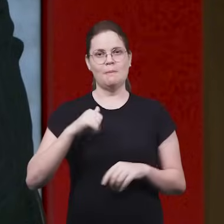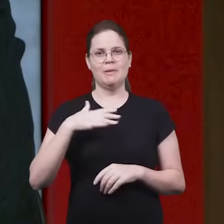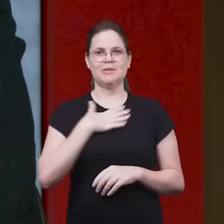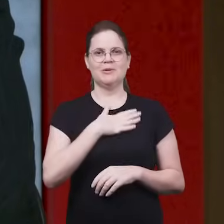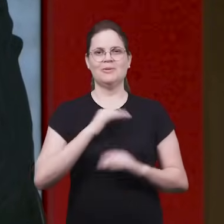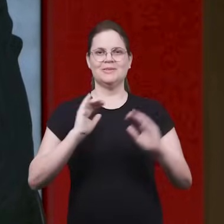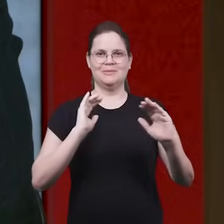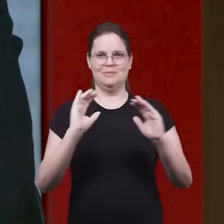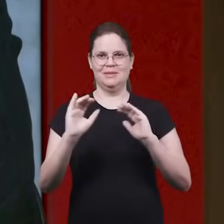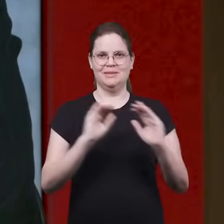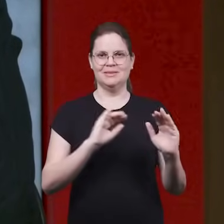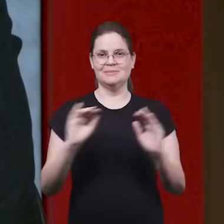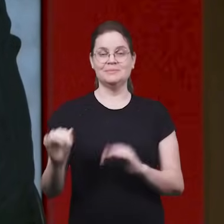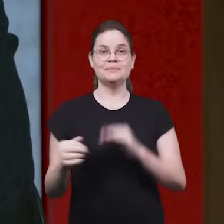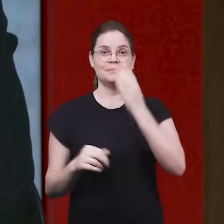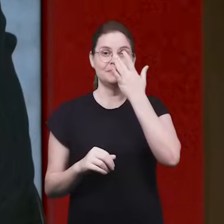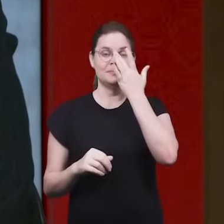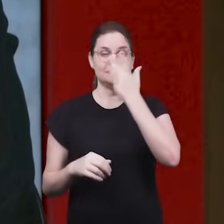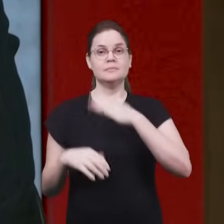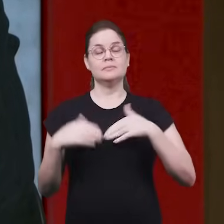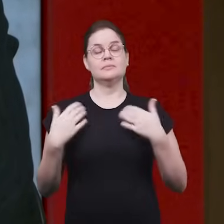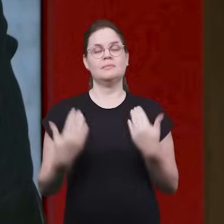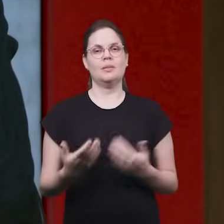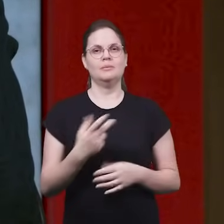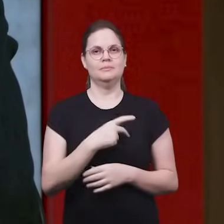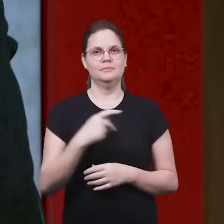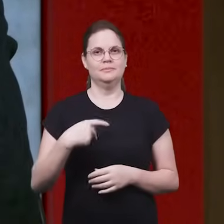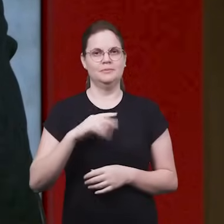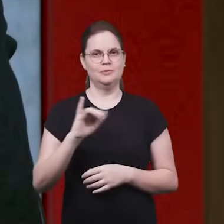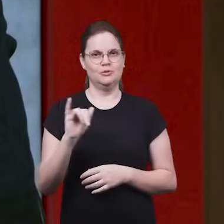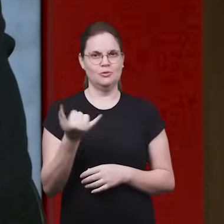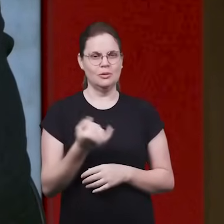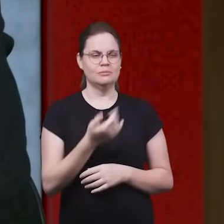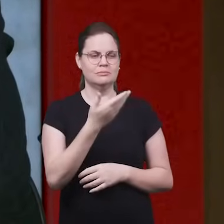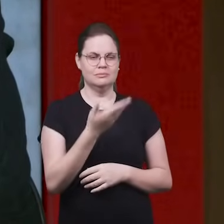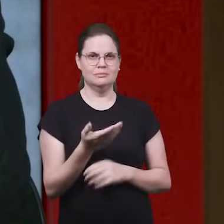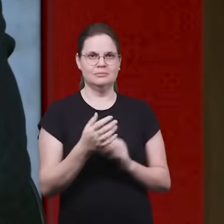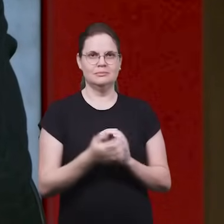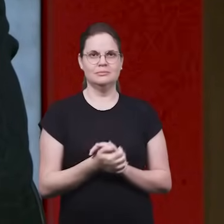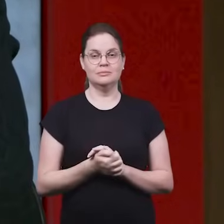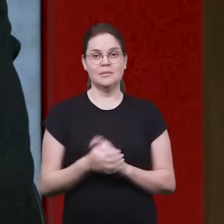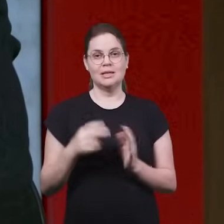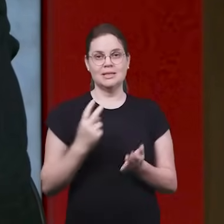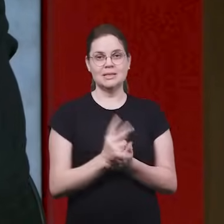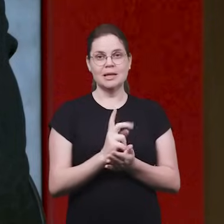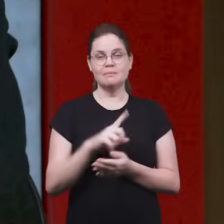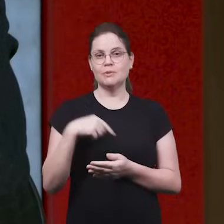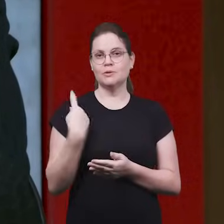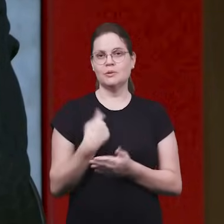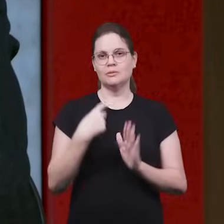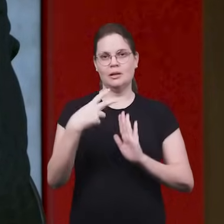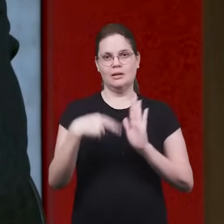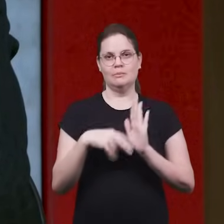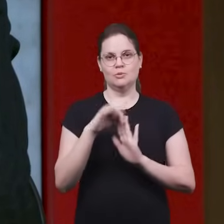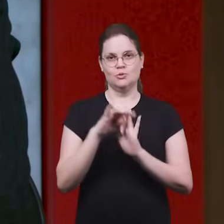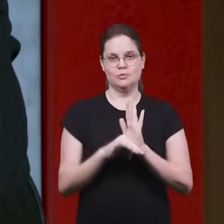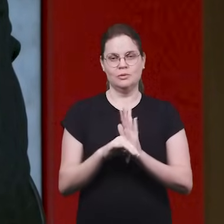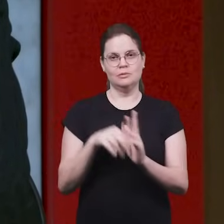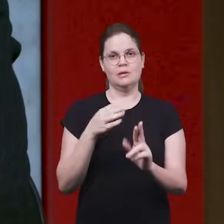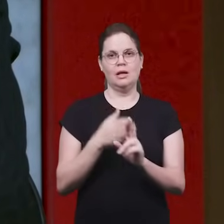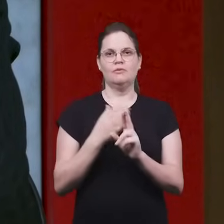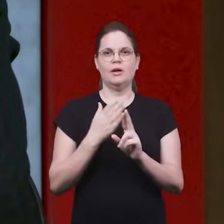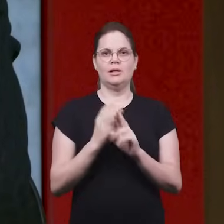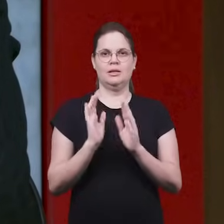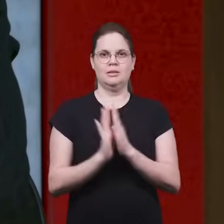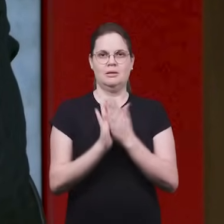Glória a Deus. Mas, pastor João, como sempre, nós sempre trazemos, né, na palavra do Senhor, um texto bíblico